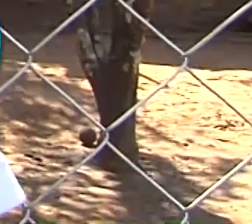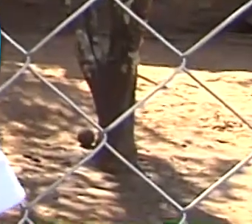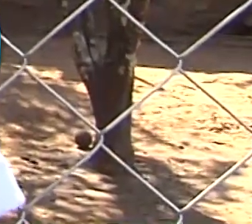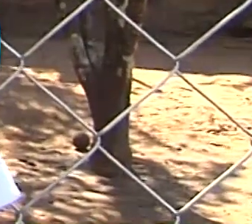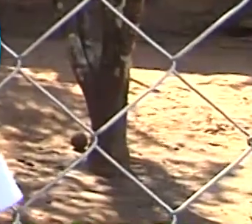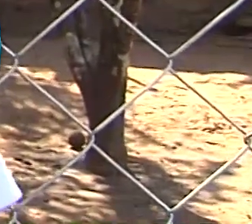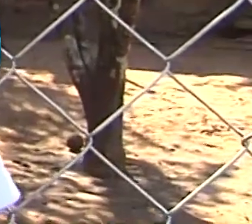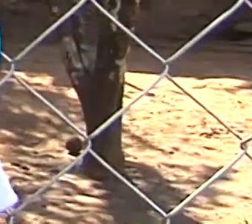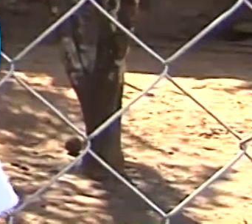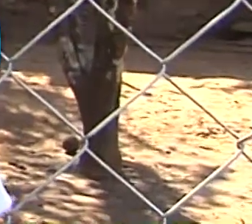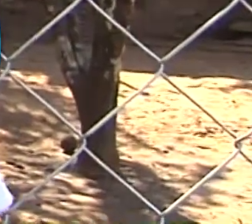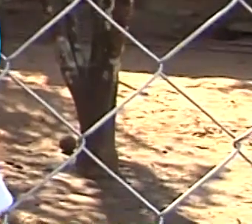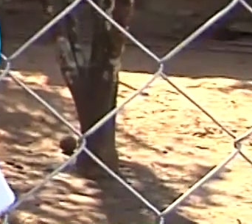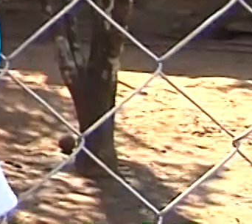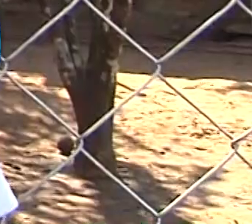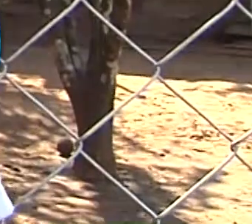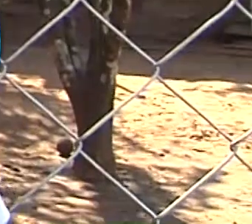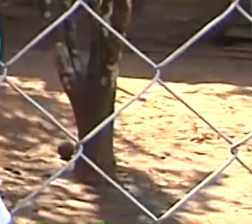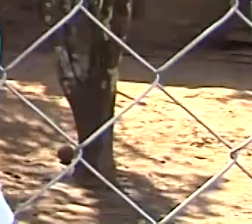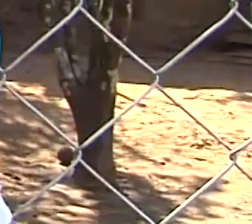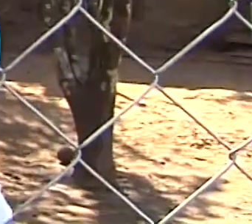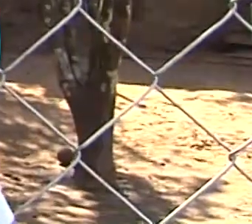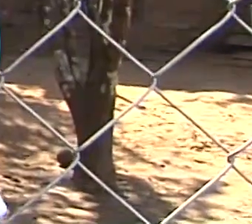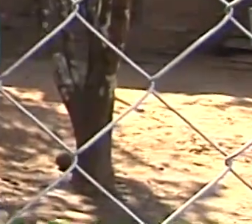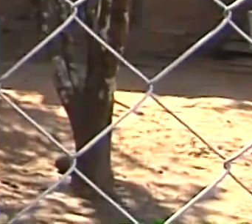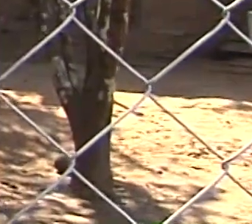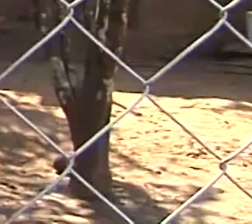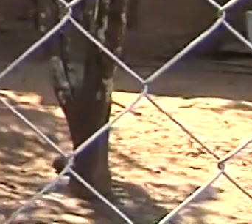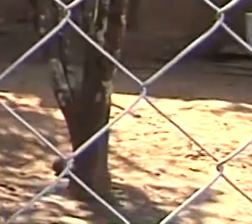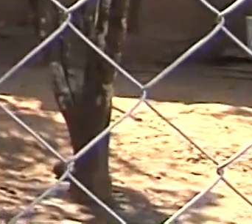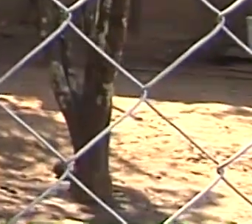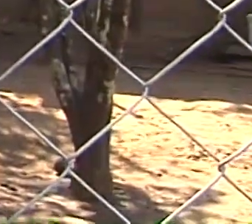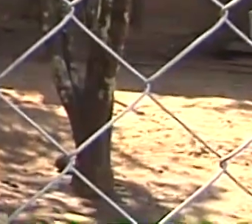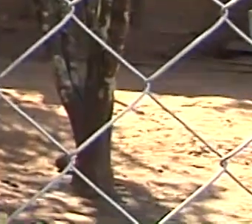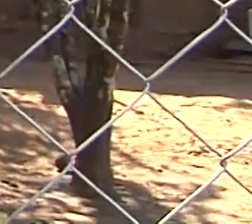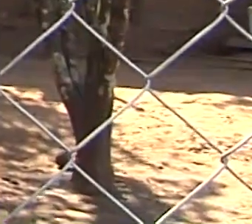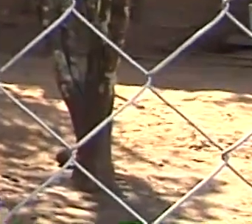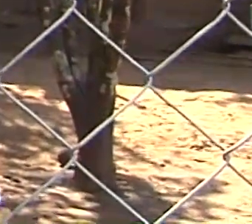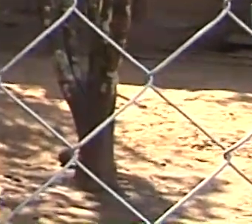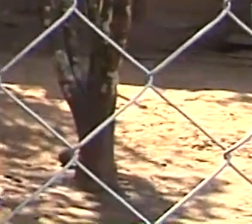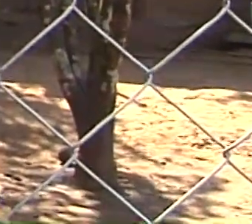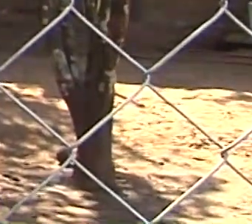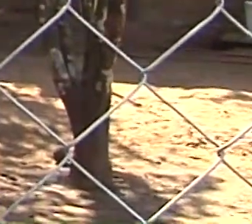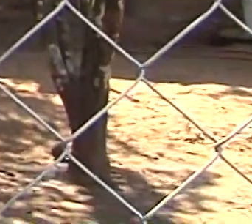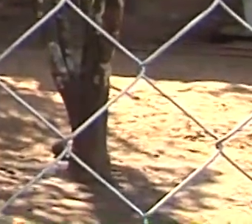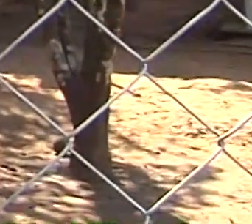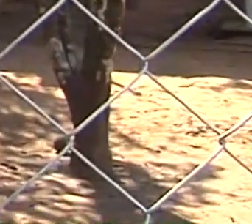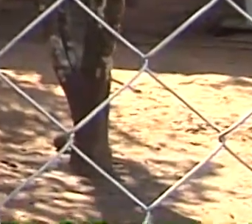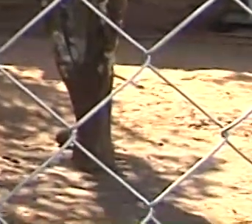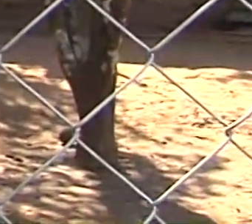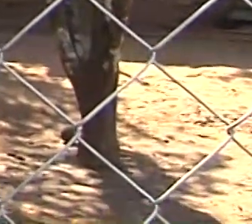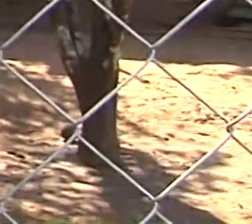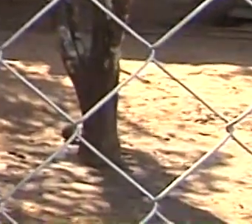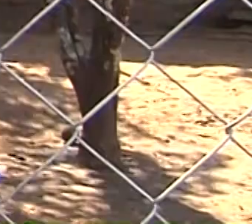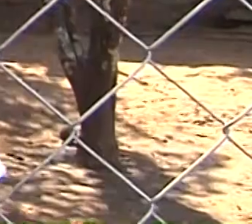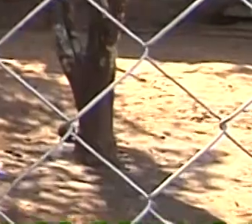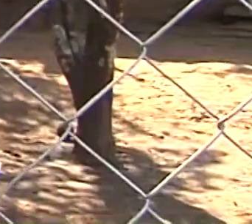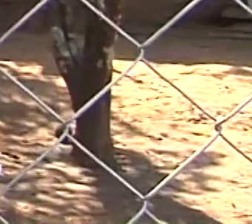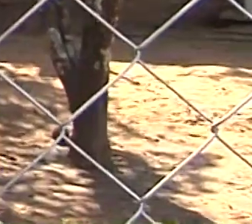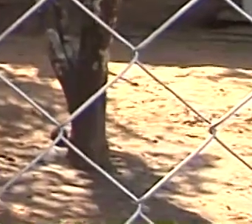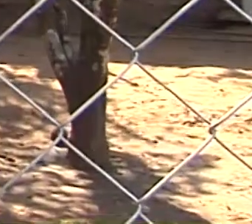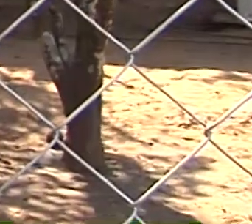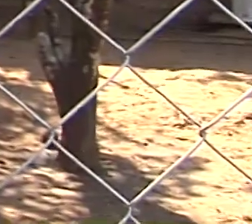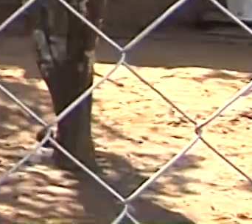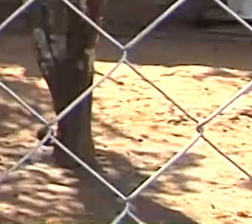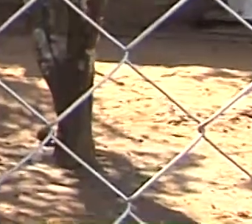alguma forma. Essa seria a atitude correta de qualquer pessoa, né? Não precisa ser uma entidade exclusivamente, um protetor para resgatar. Qualquer